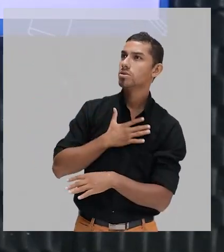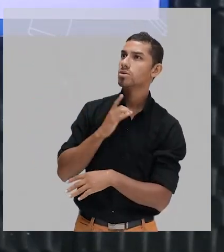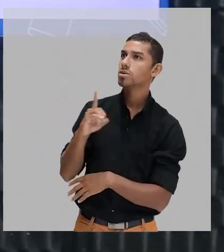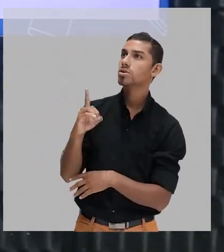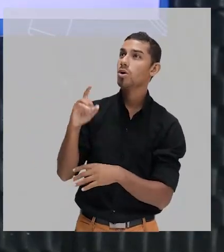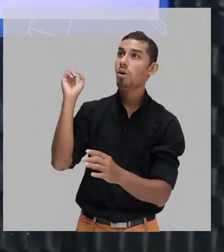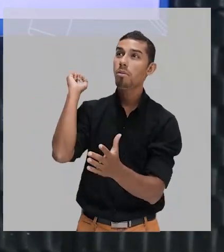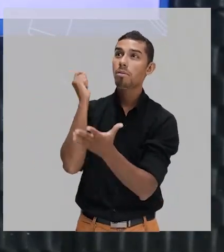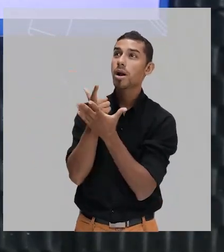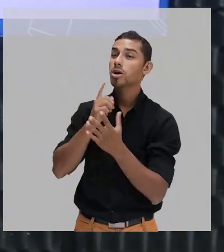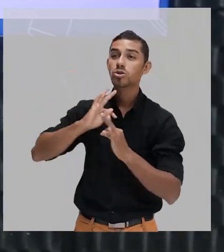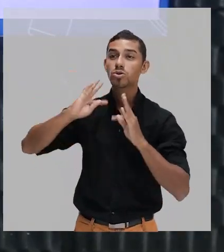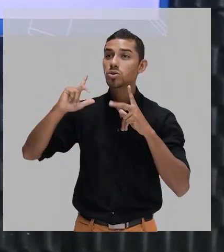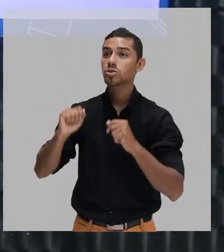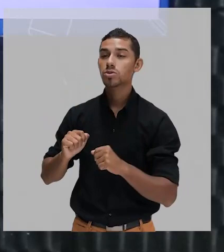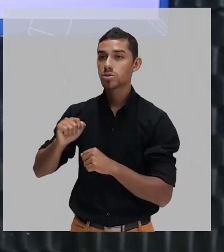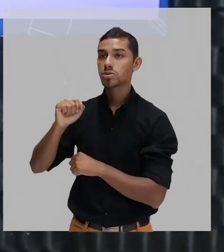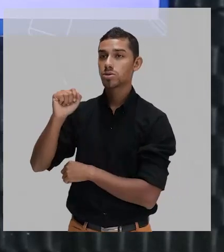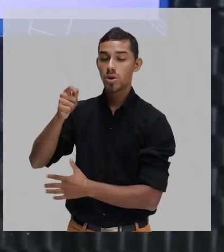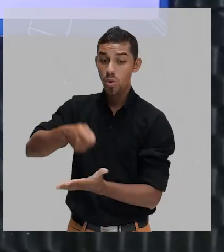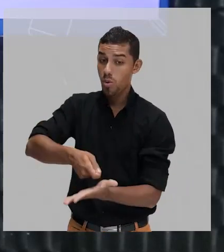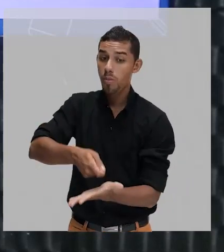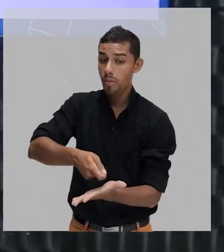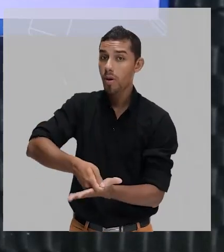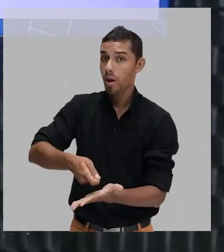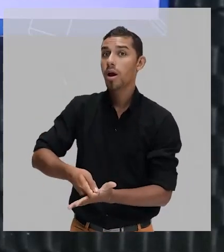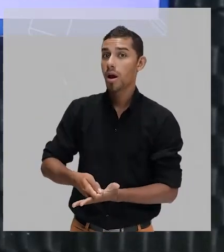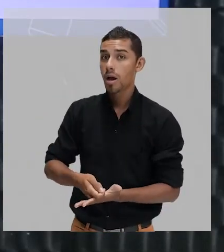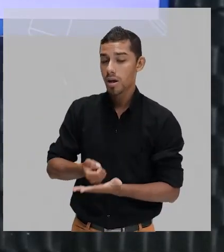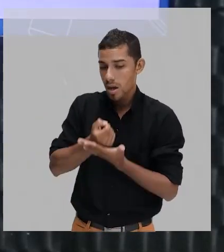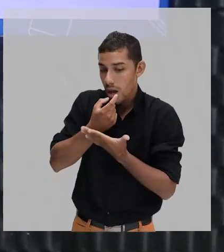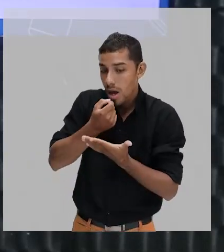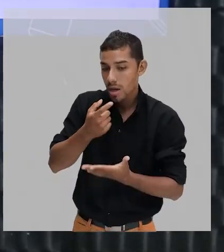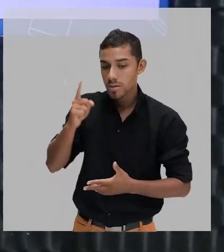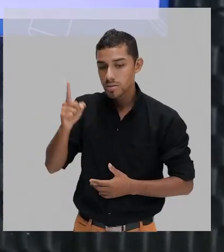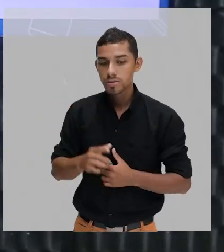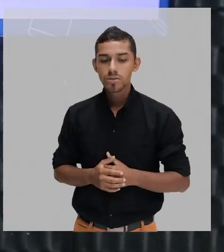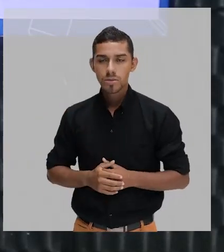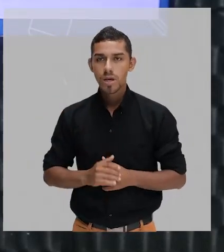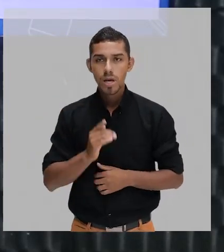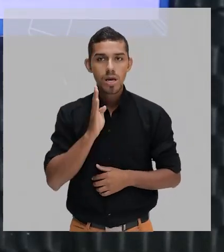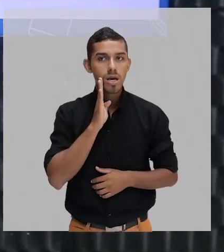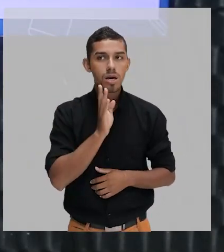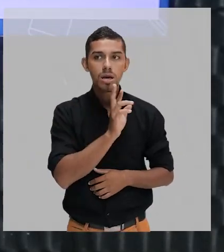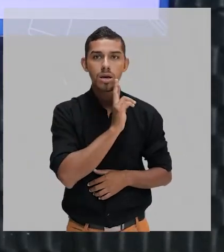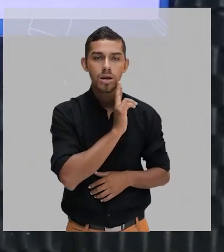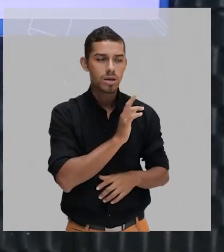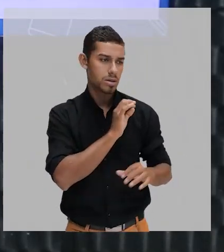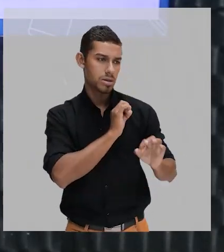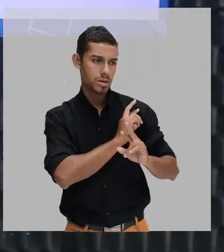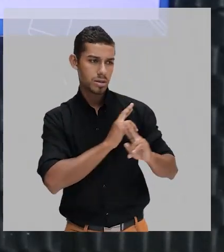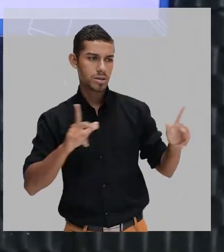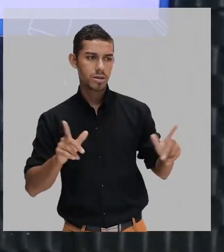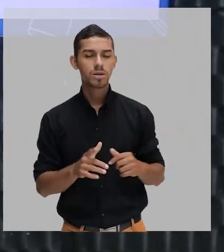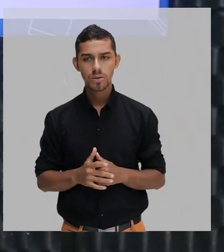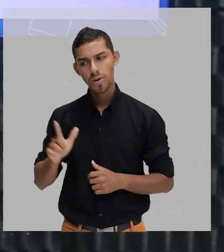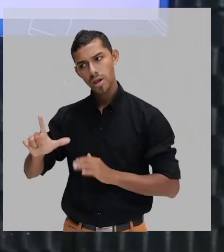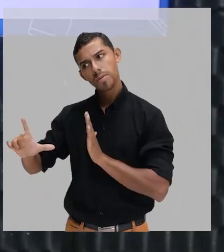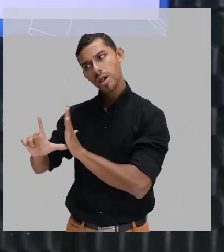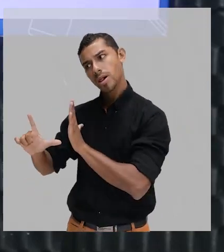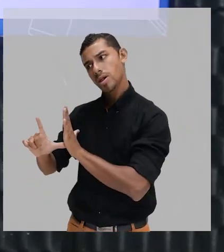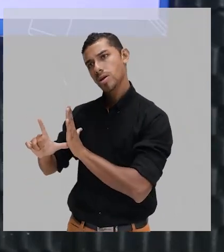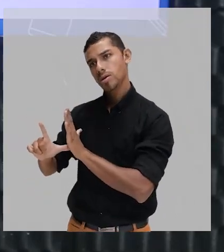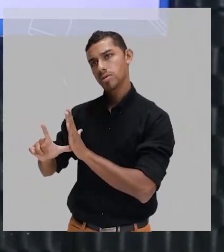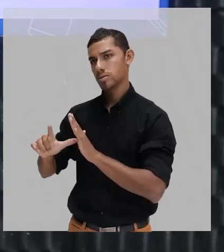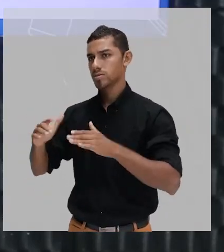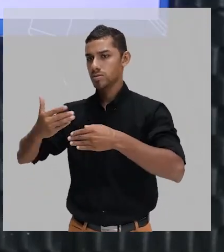todas as luzes para colocar ali, mas é obrigatório, não sei se vocês sabem. Vá num barzinho e você vai ver que a iluminação é diferente. Vá numa loja, você vai